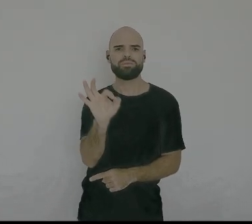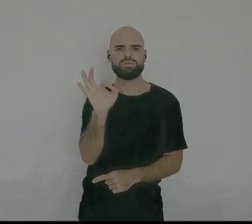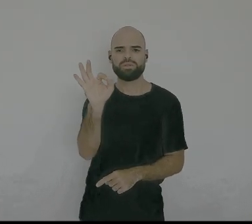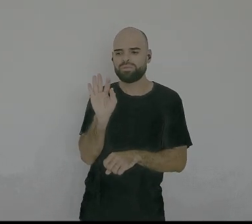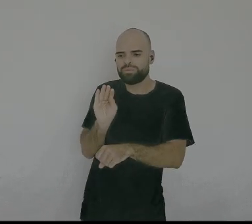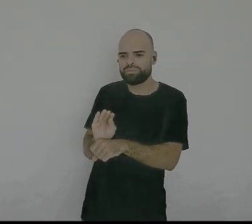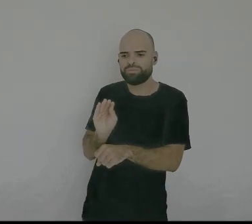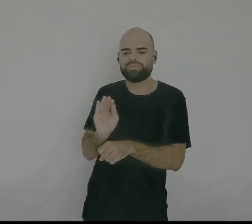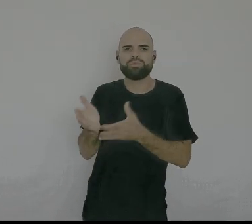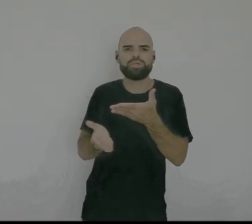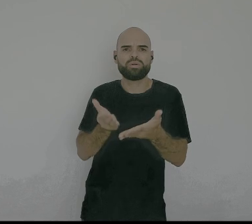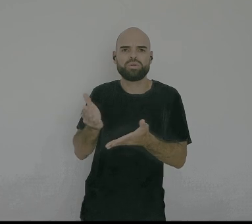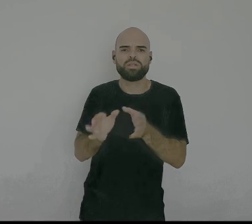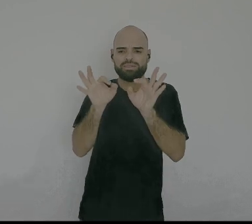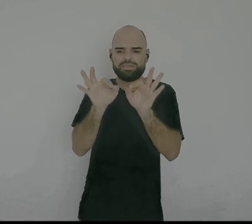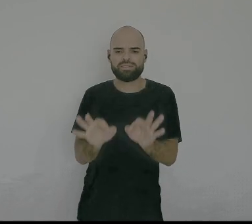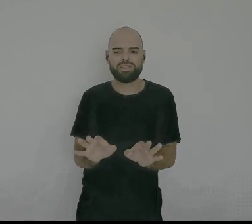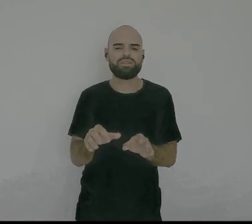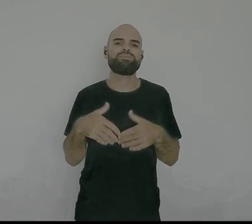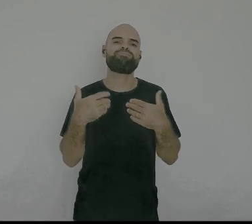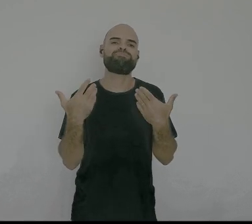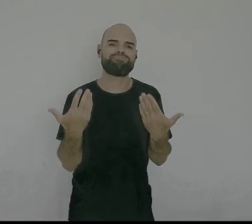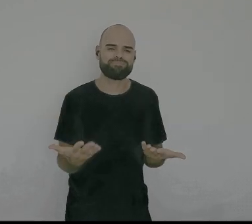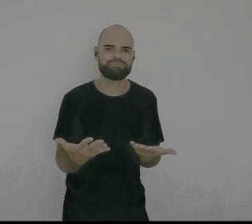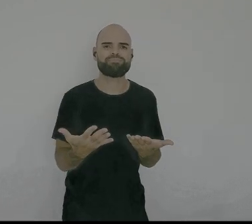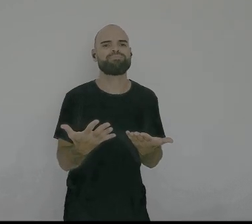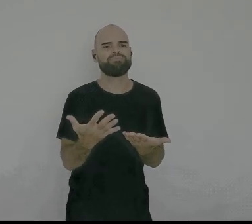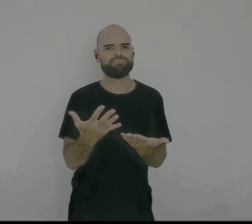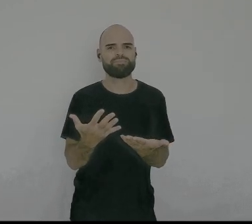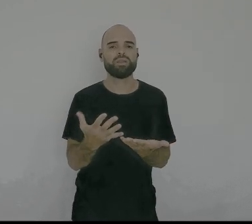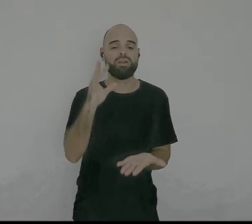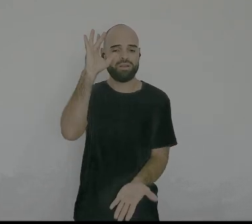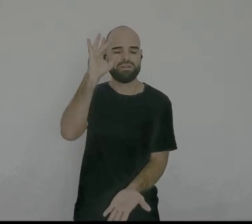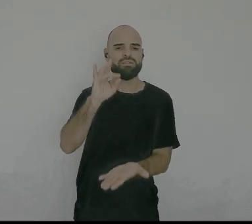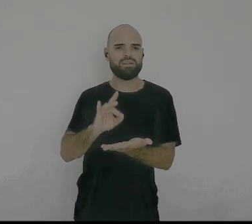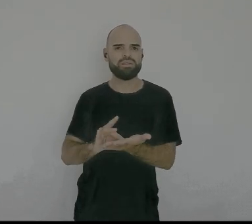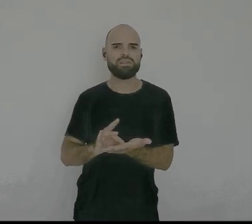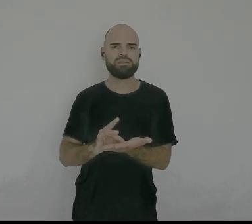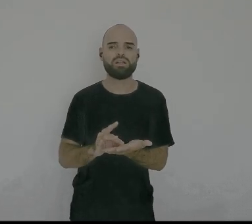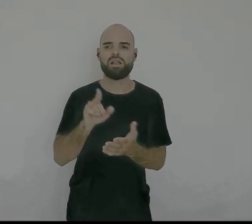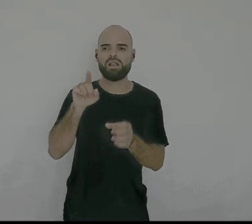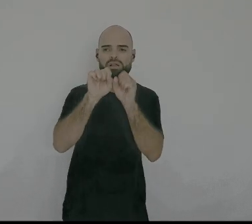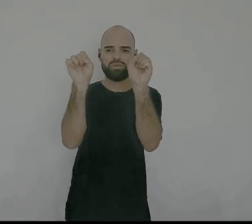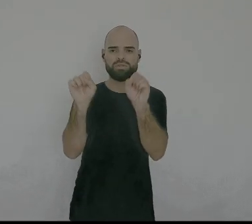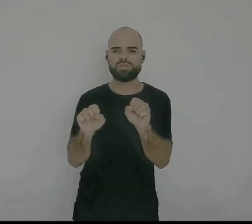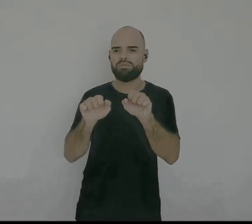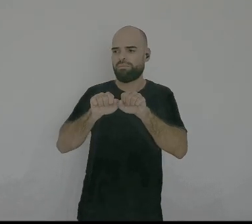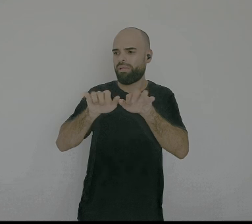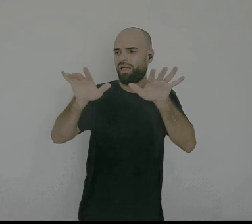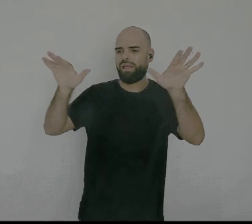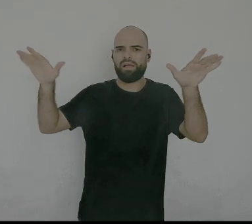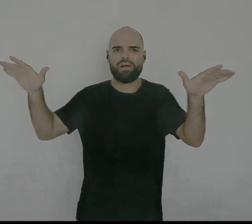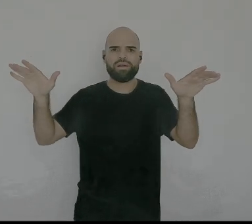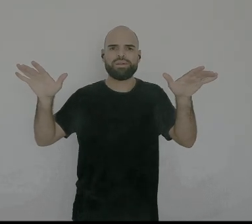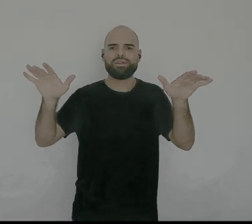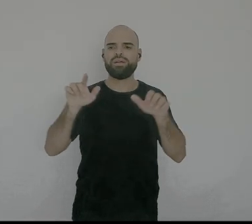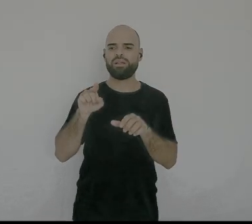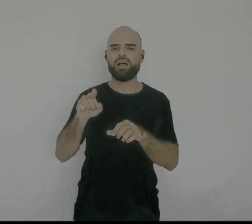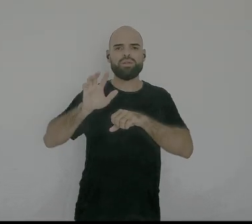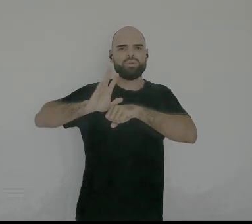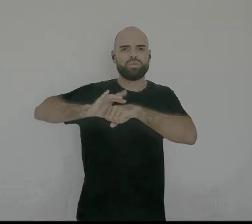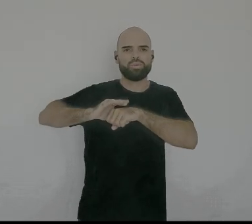brasileira com diabetes tipo 2 está recebendo o cuidado adequado. São exemplos de como o